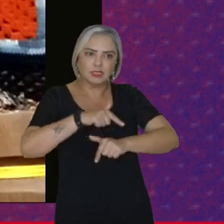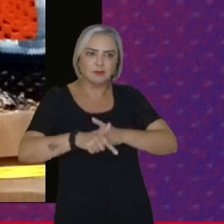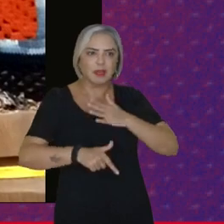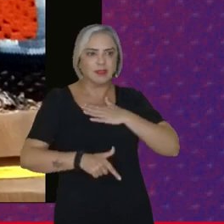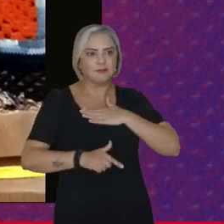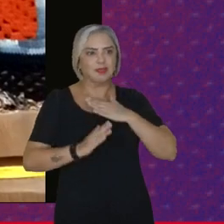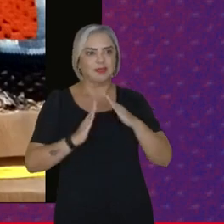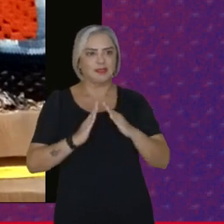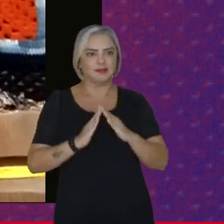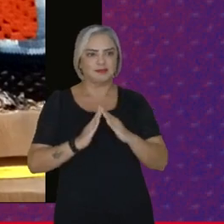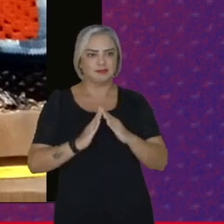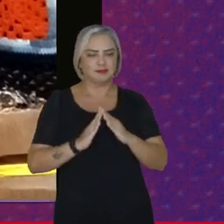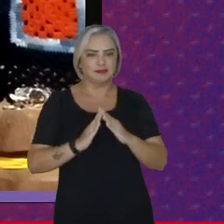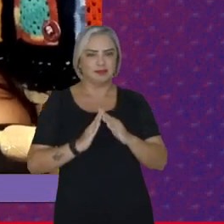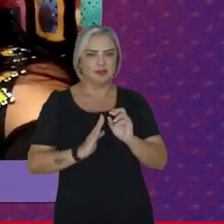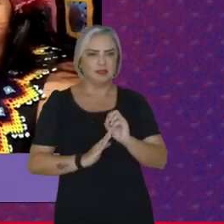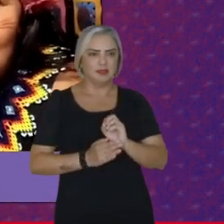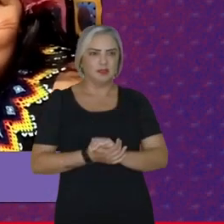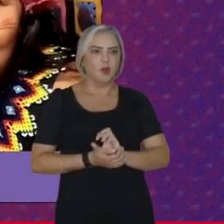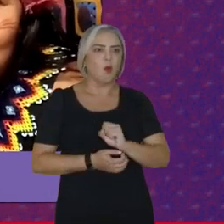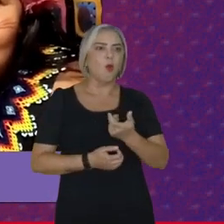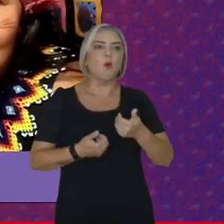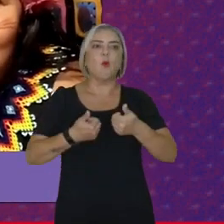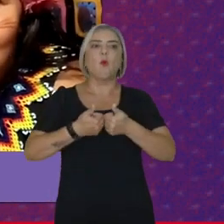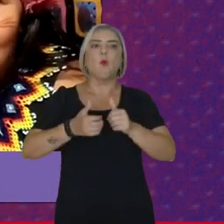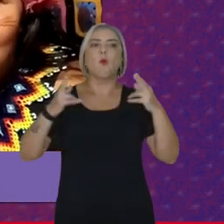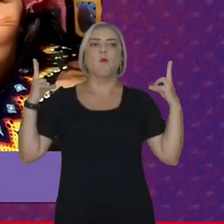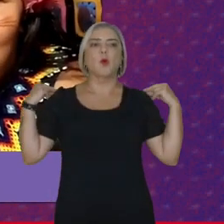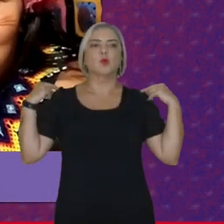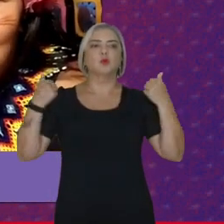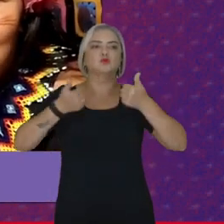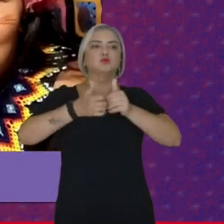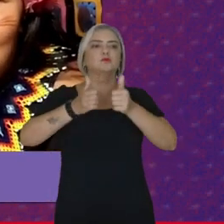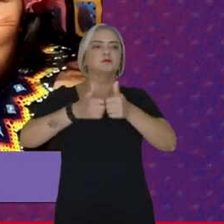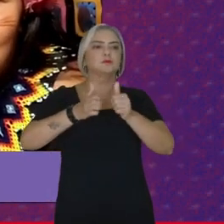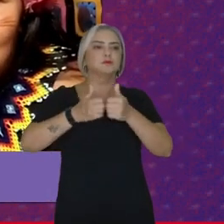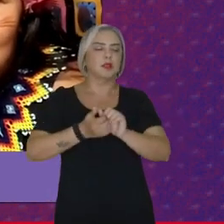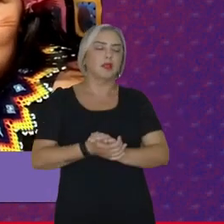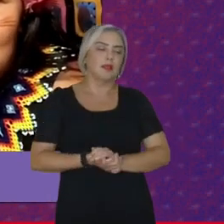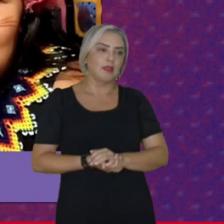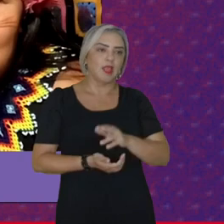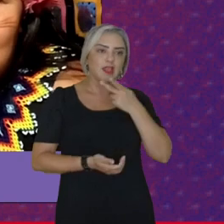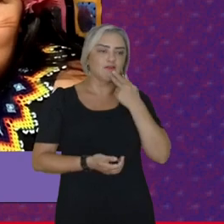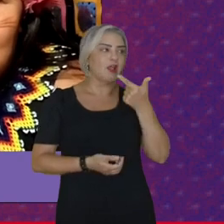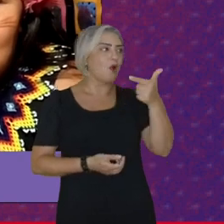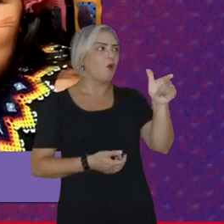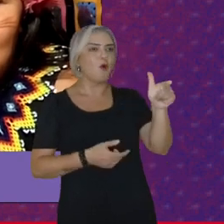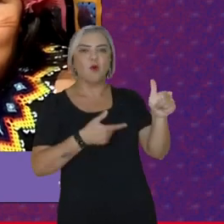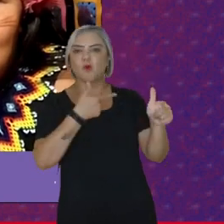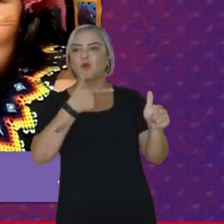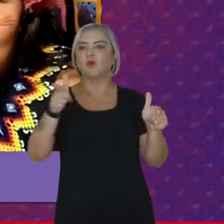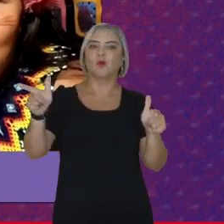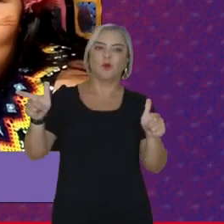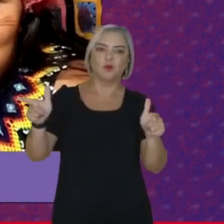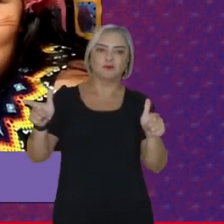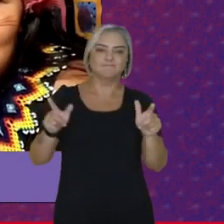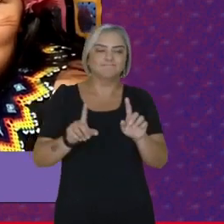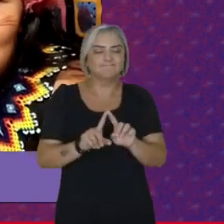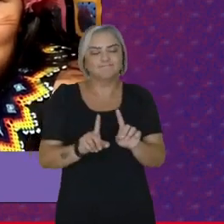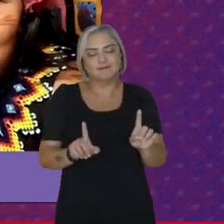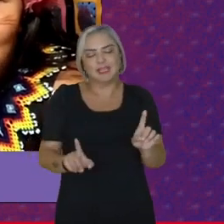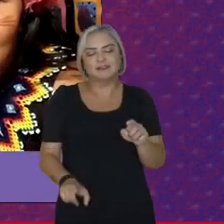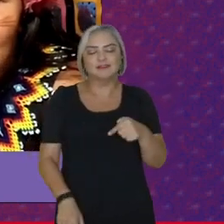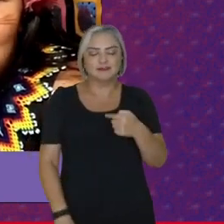minha casa? Ou o motorista de ônibus? A gente fala muito dos outros, mas a